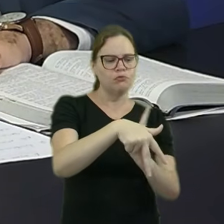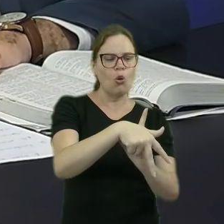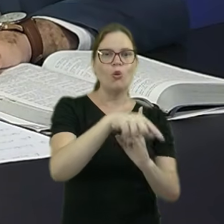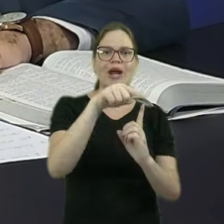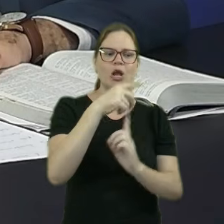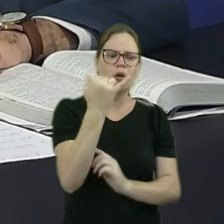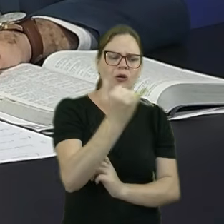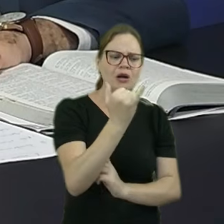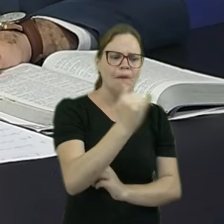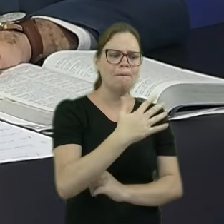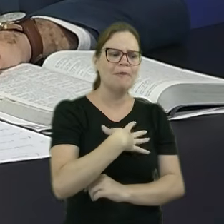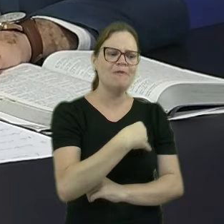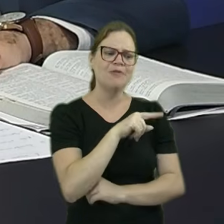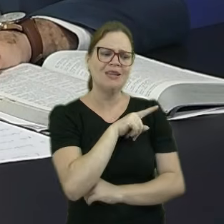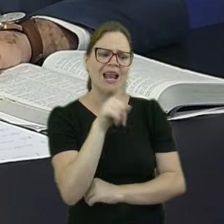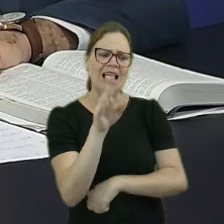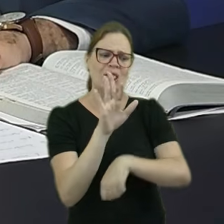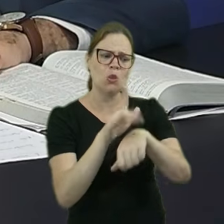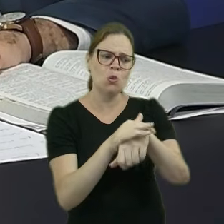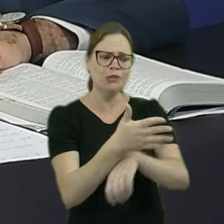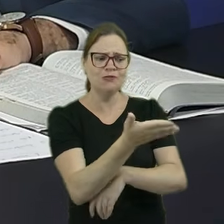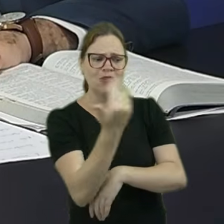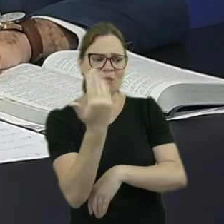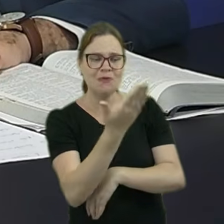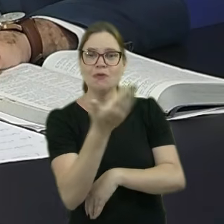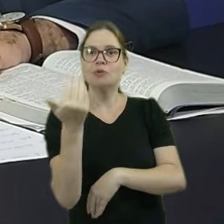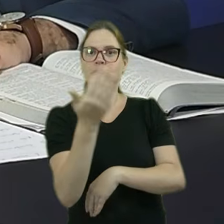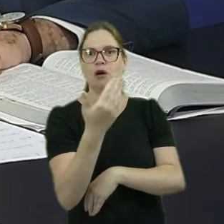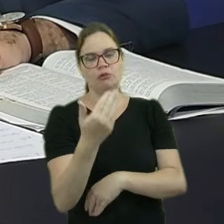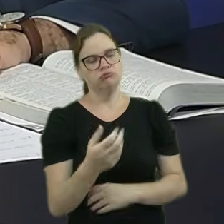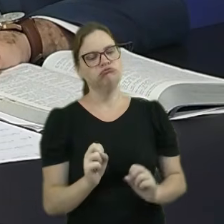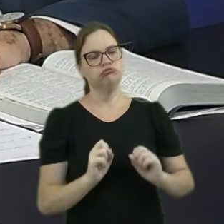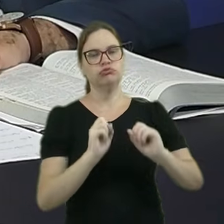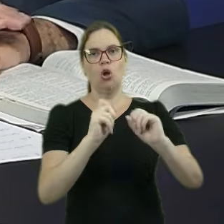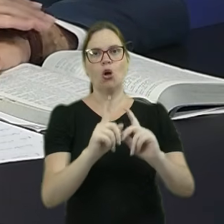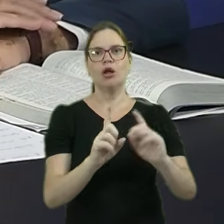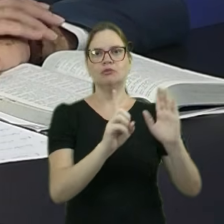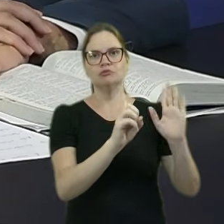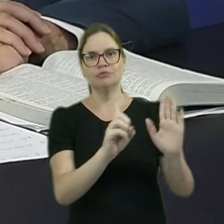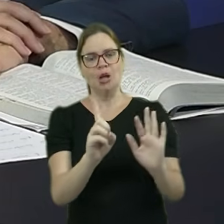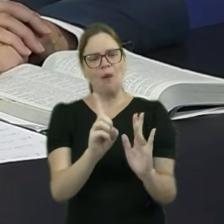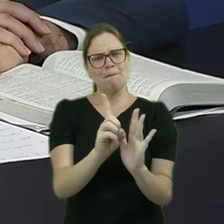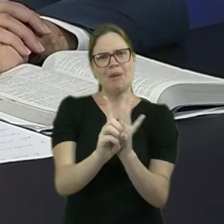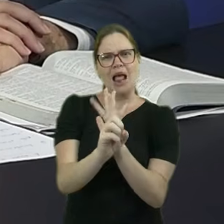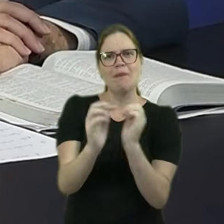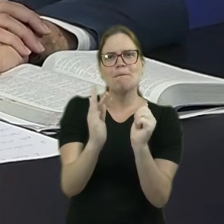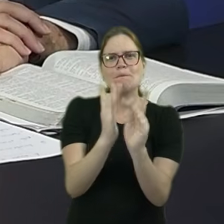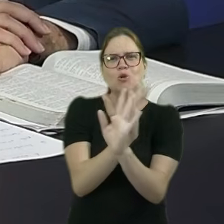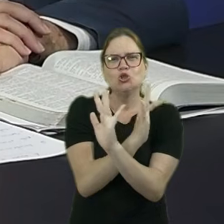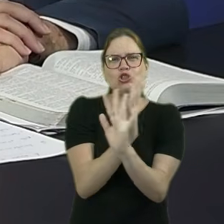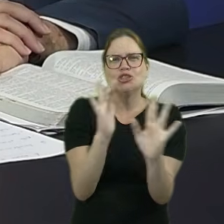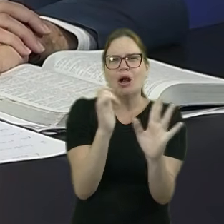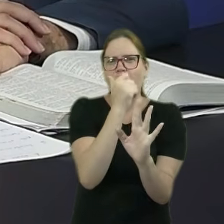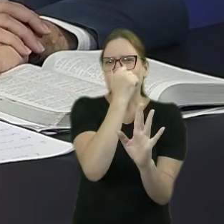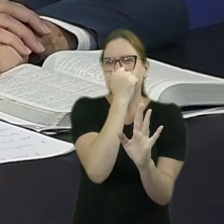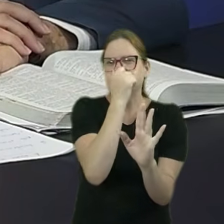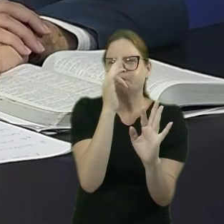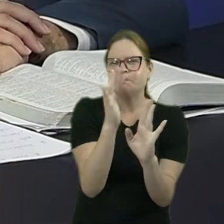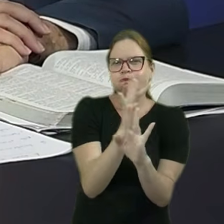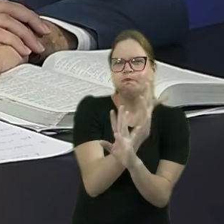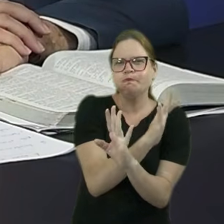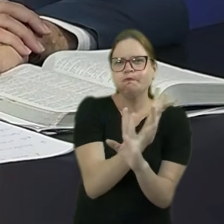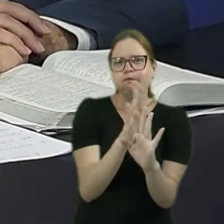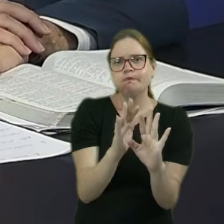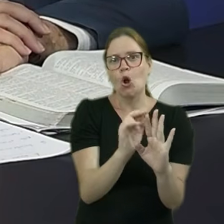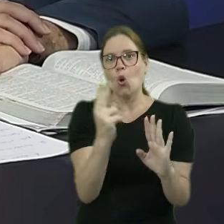e Jesus se prontificou na mesma hora. Tinha uma multidão ali, uma situação difícil. Jesus estava indo para a casa daquela pessoa que era